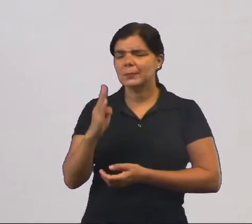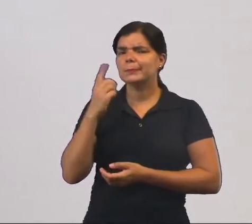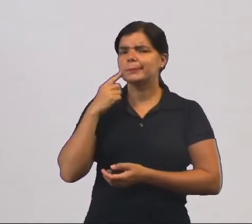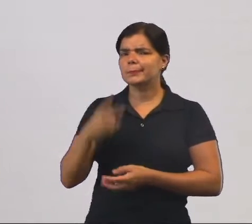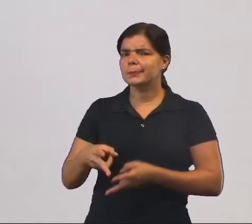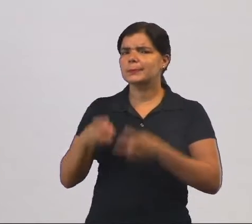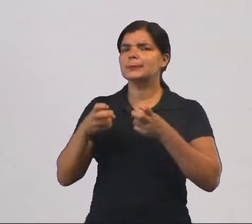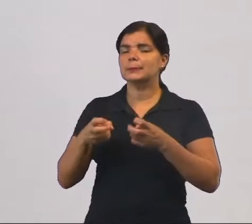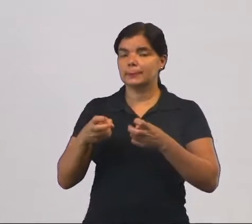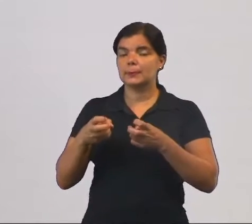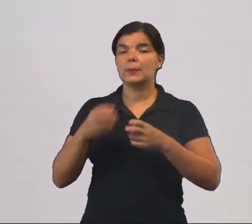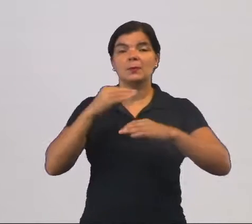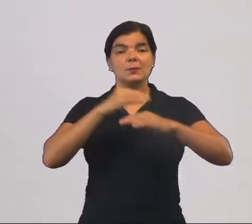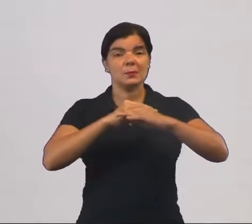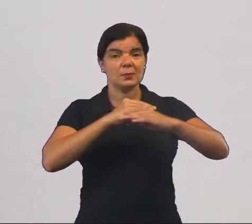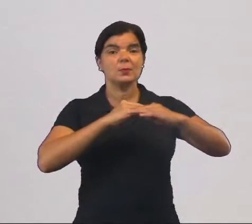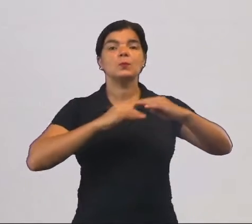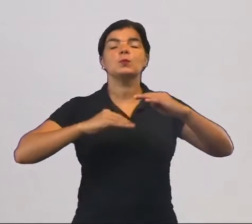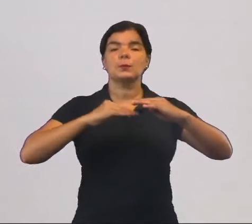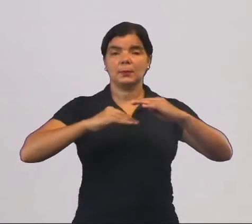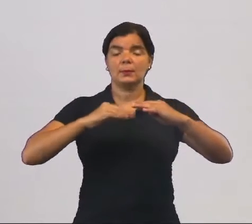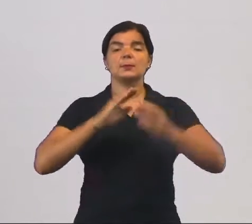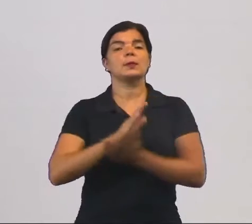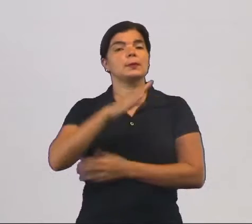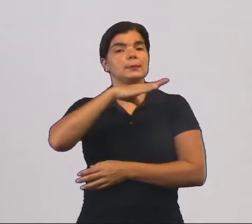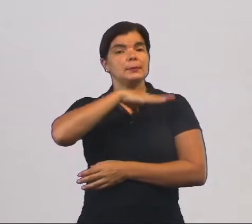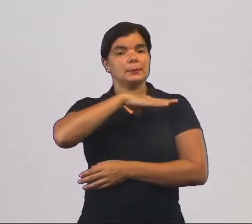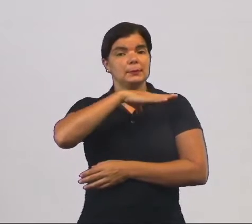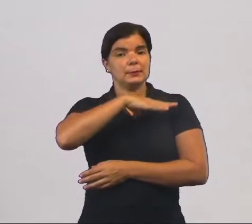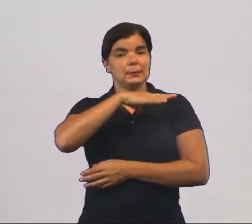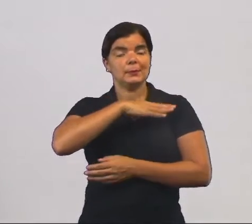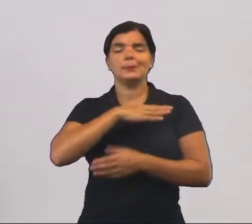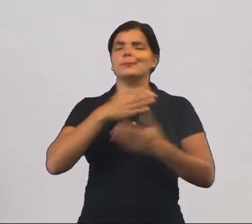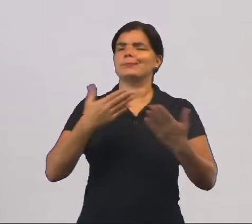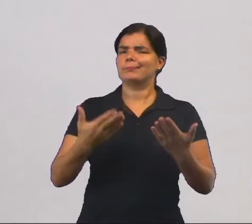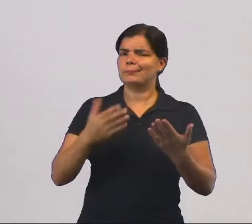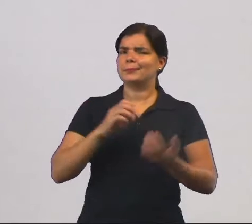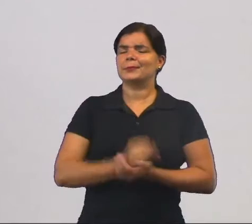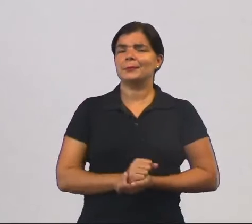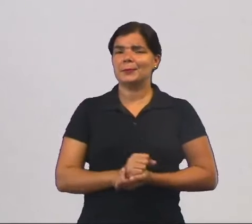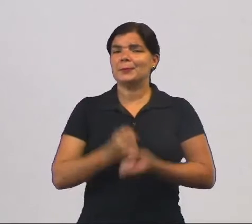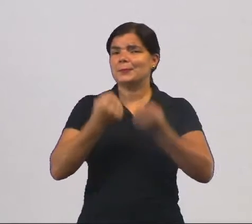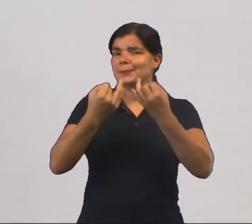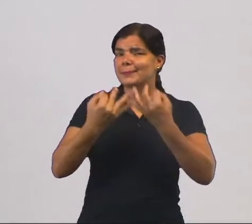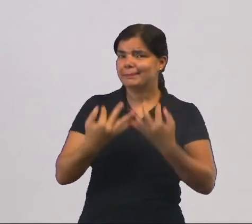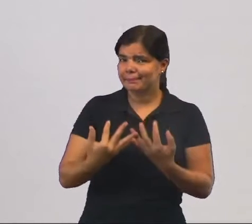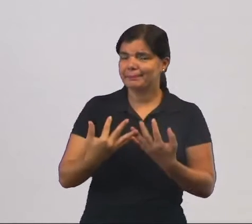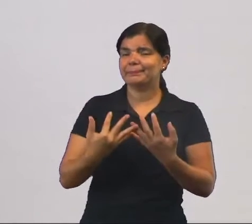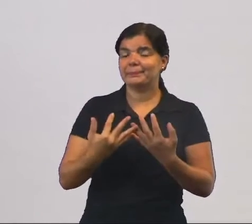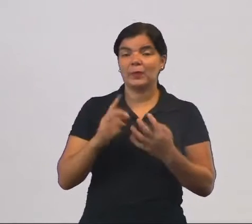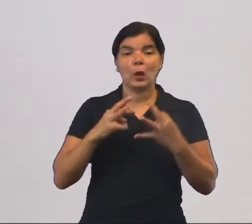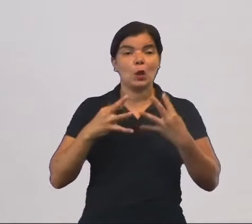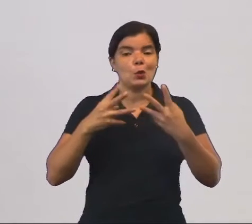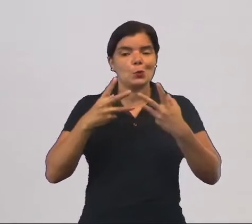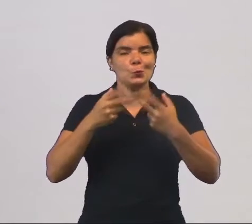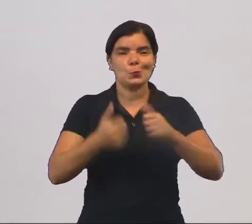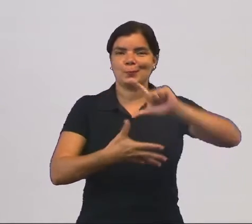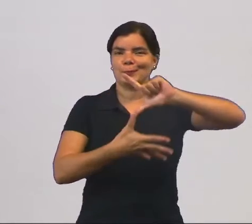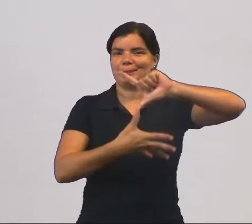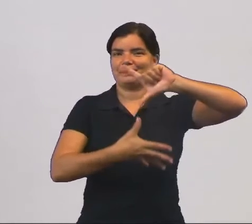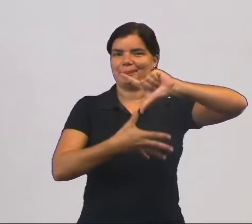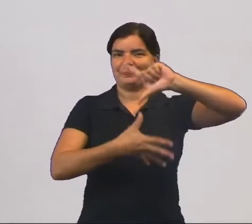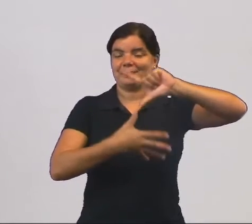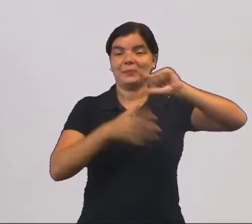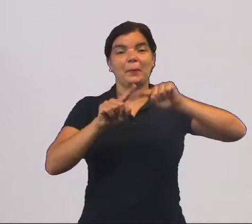gente percebe essas desigualdades na cidade da gente, imagina quando se trata de toda a América